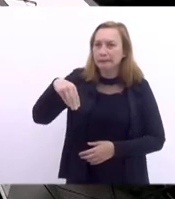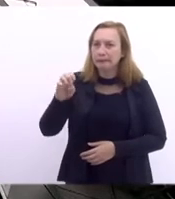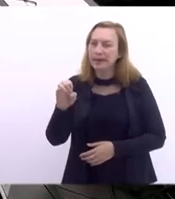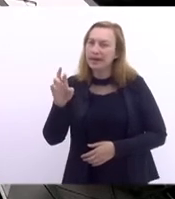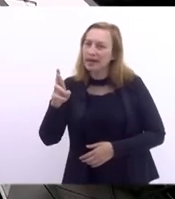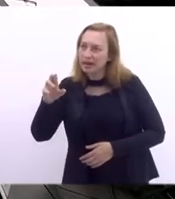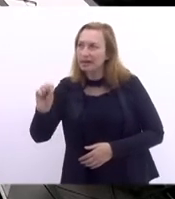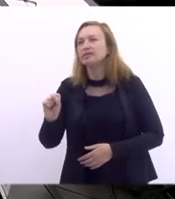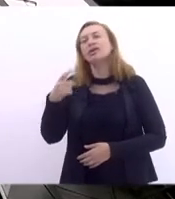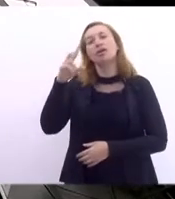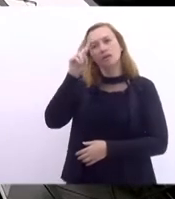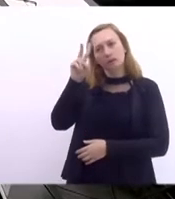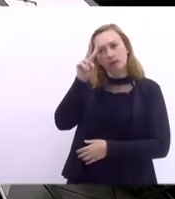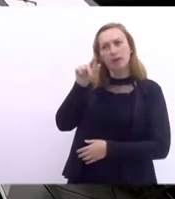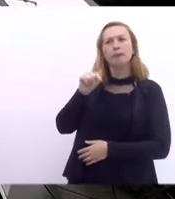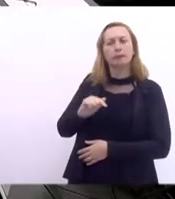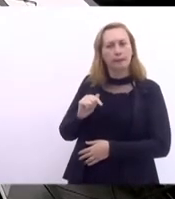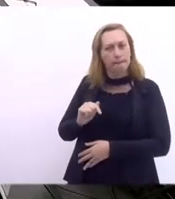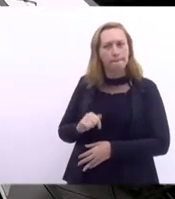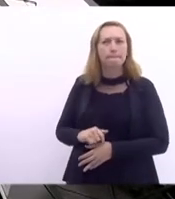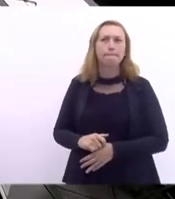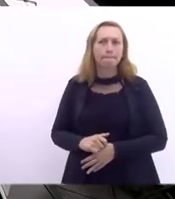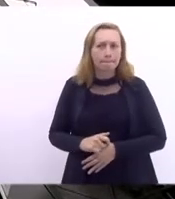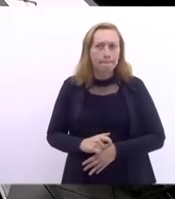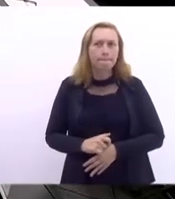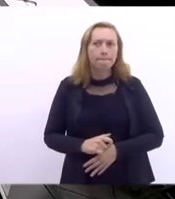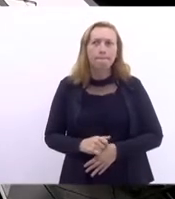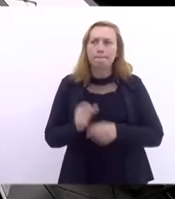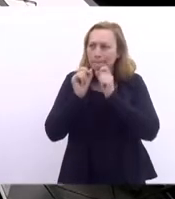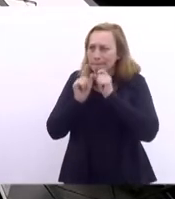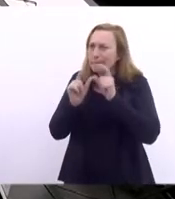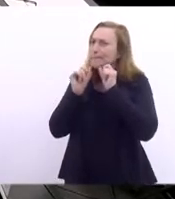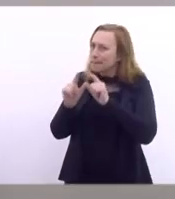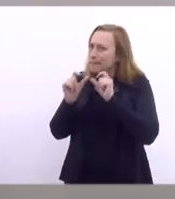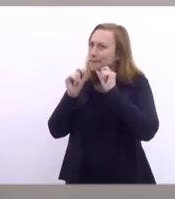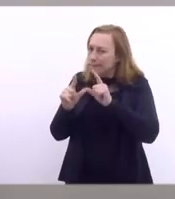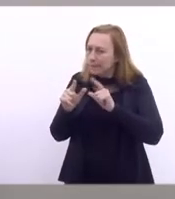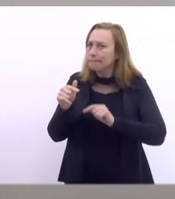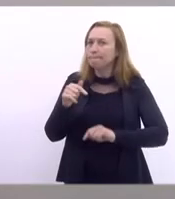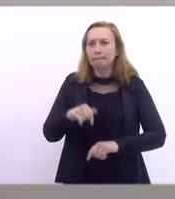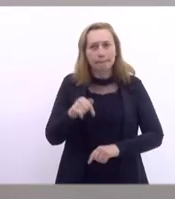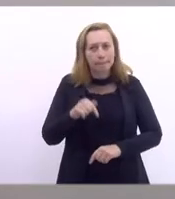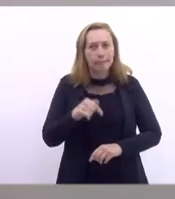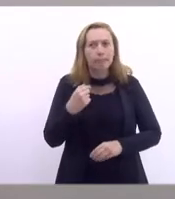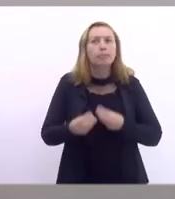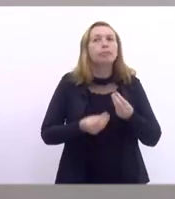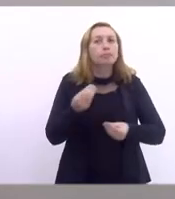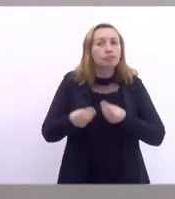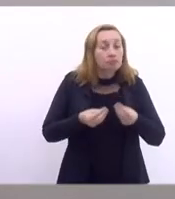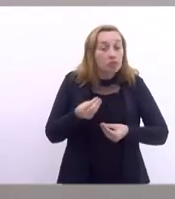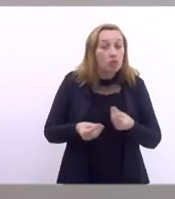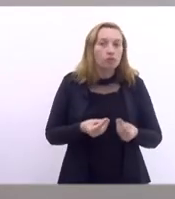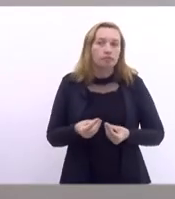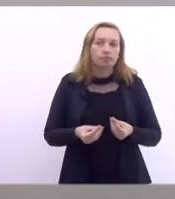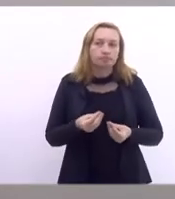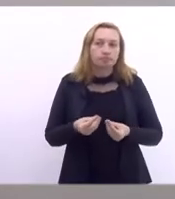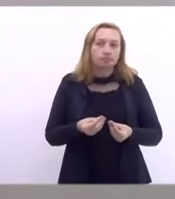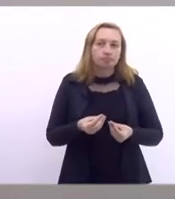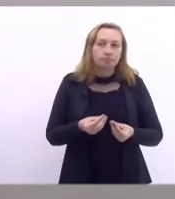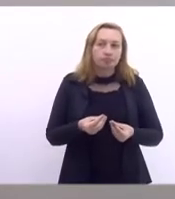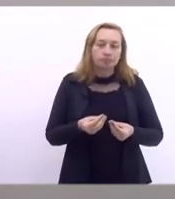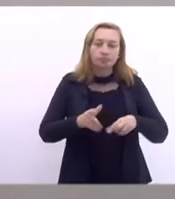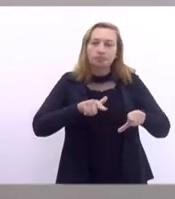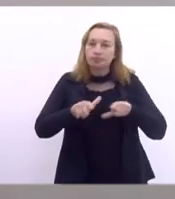eu me lembro que a gente aqui reclamou muito no Parlamento como é que recomendava uma